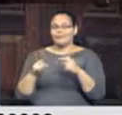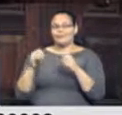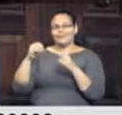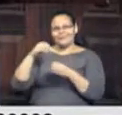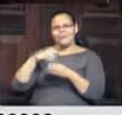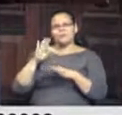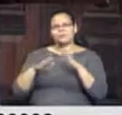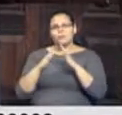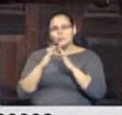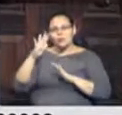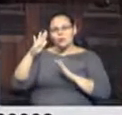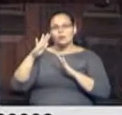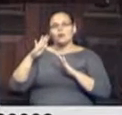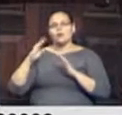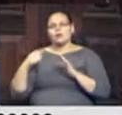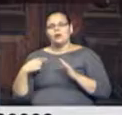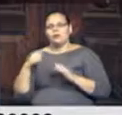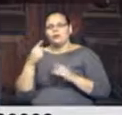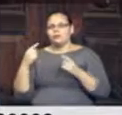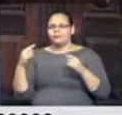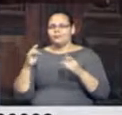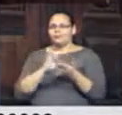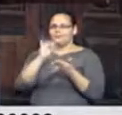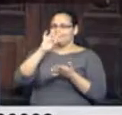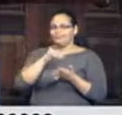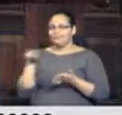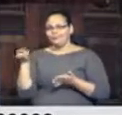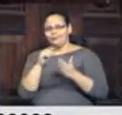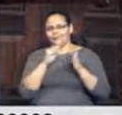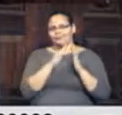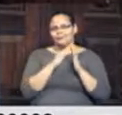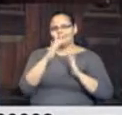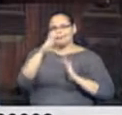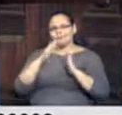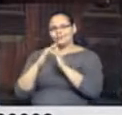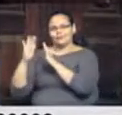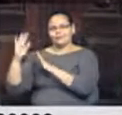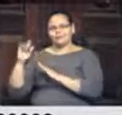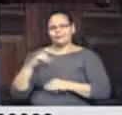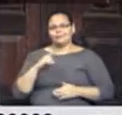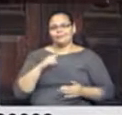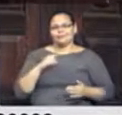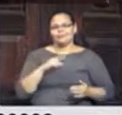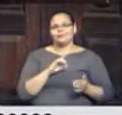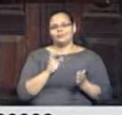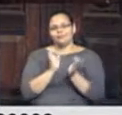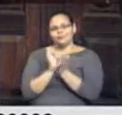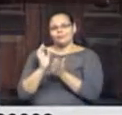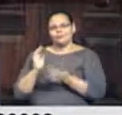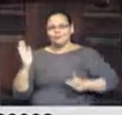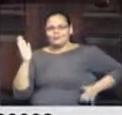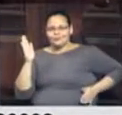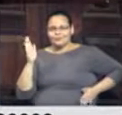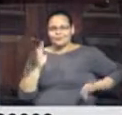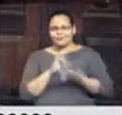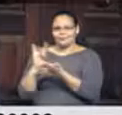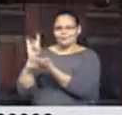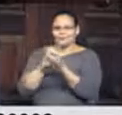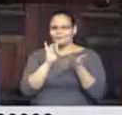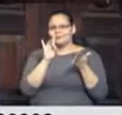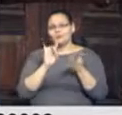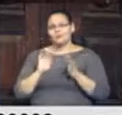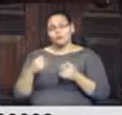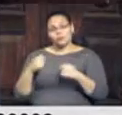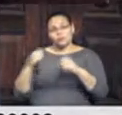comunidades. A Secretaria tem que considerar uma série de elementos e, acima de tudo, respeitar